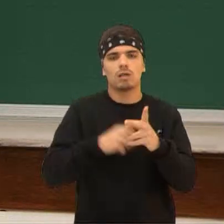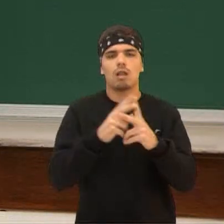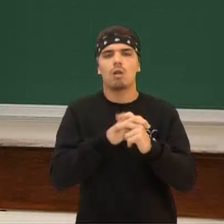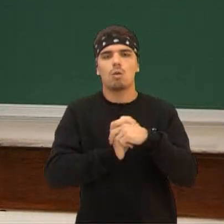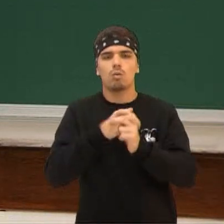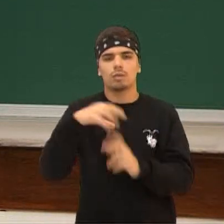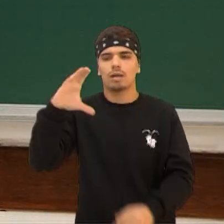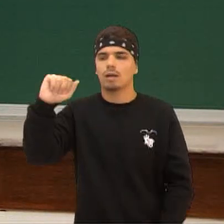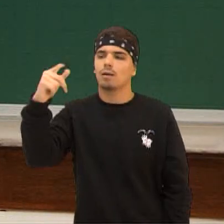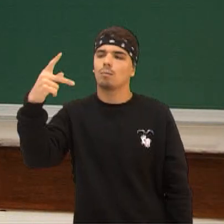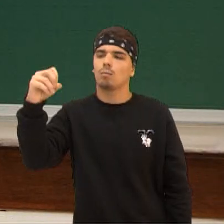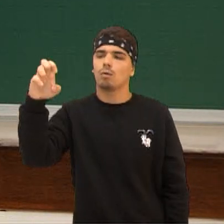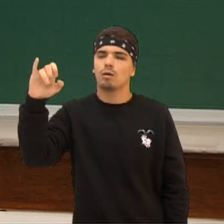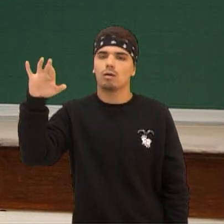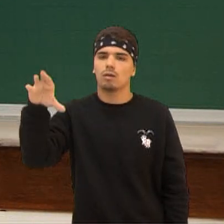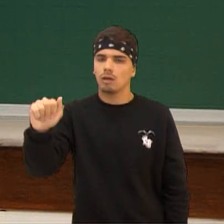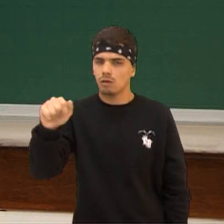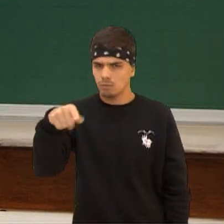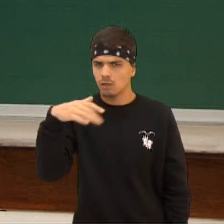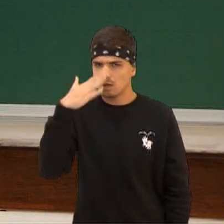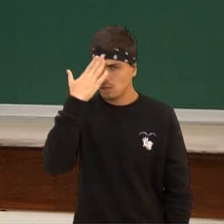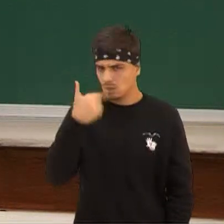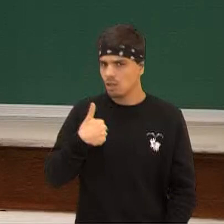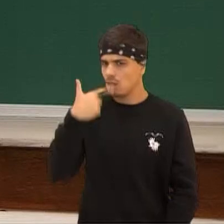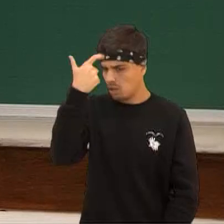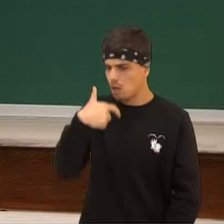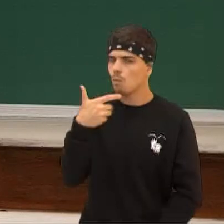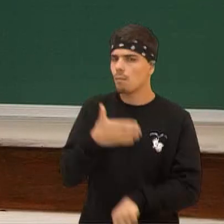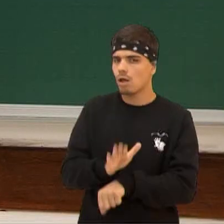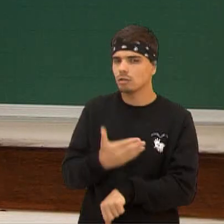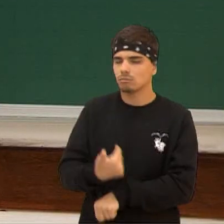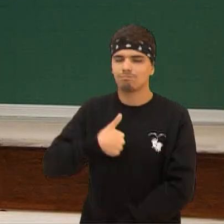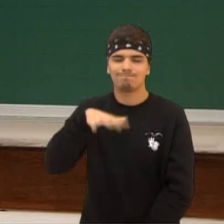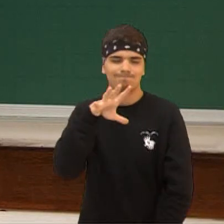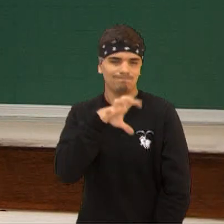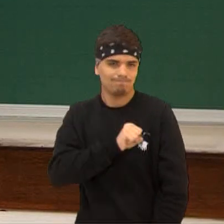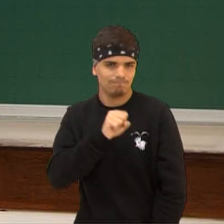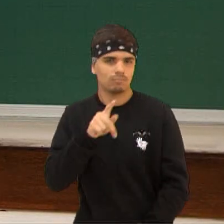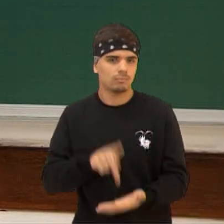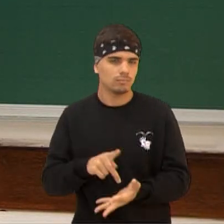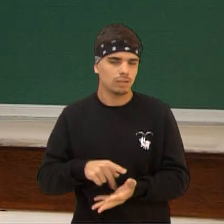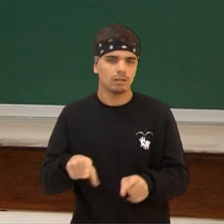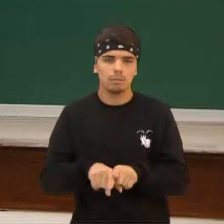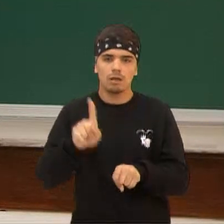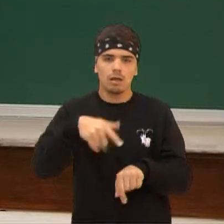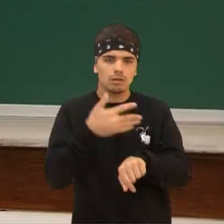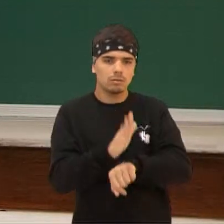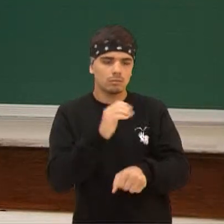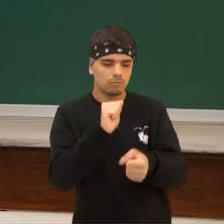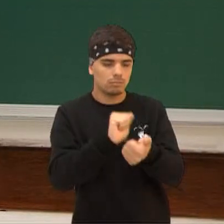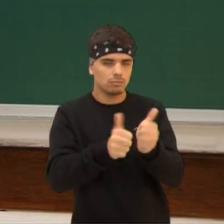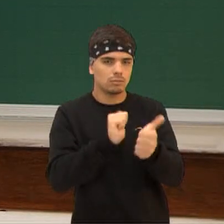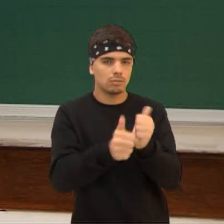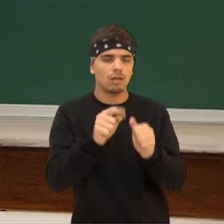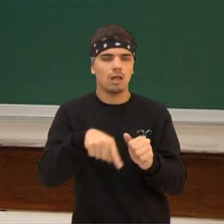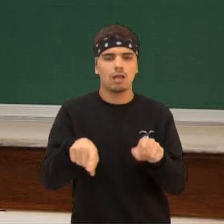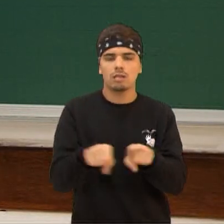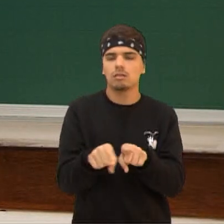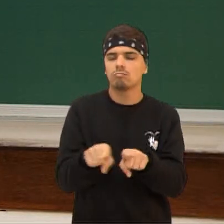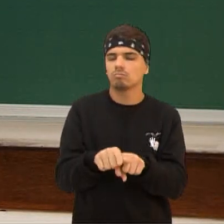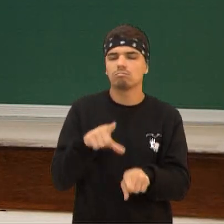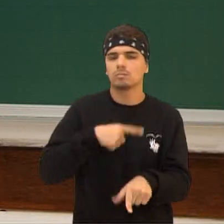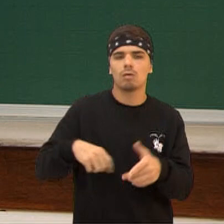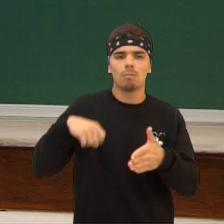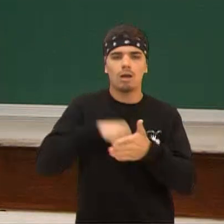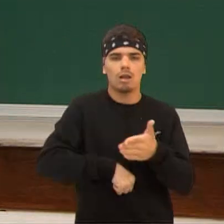gente. Eu pratico capoeira, vocês acreditam nisso? Verdade. Adoro, amo. É um esporte, além de ser um esporte, né,